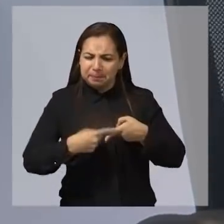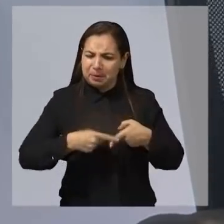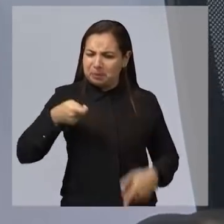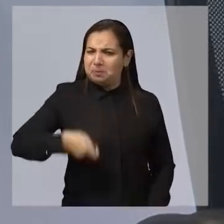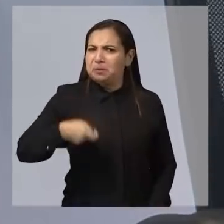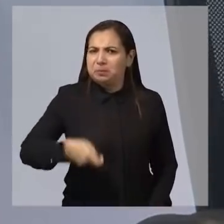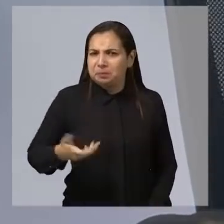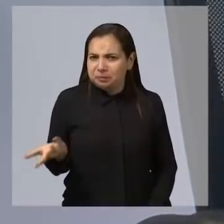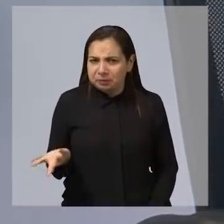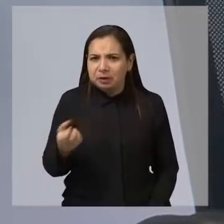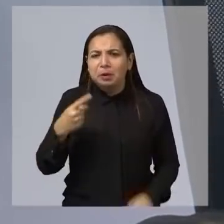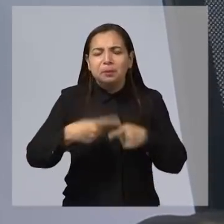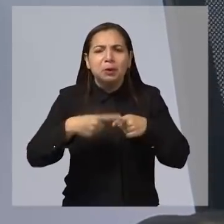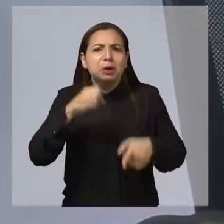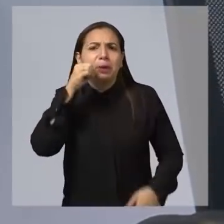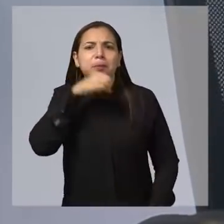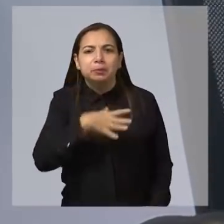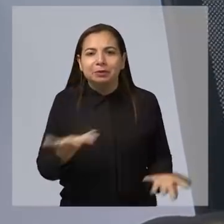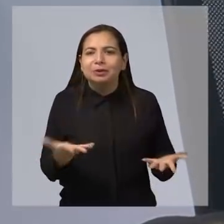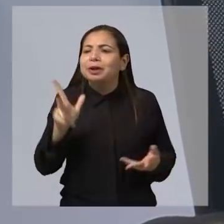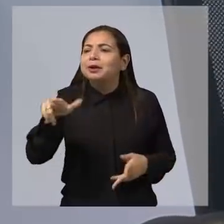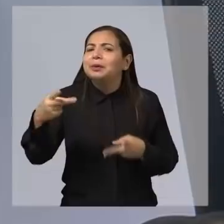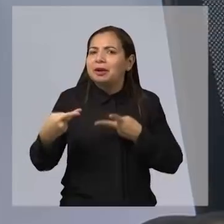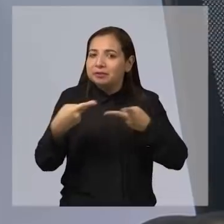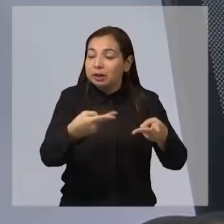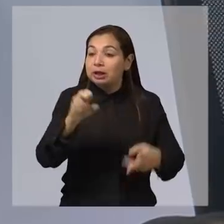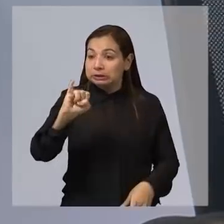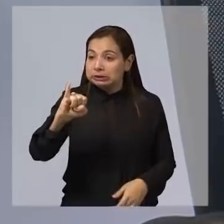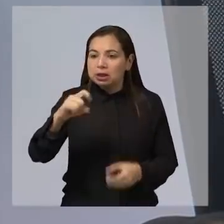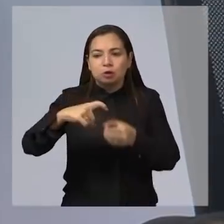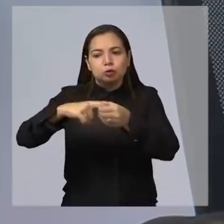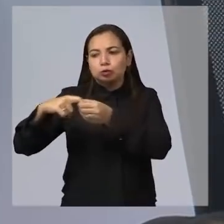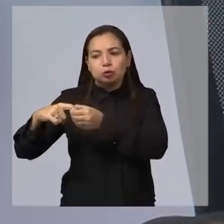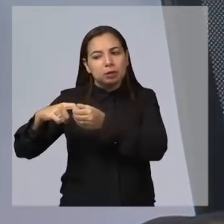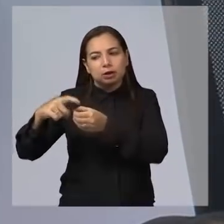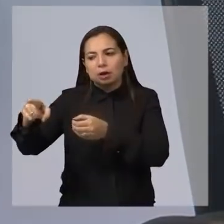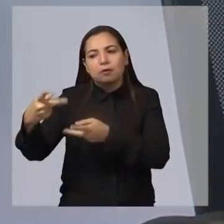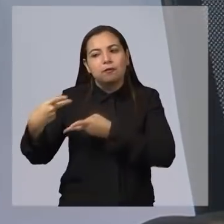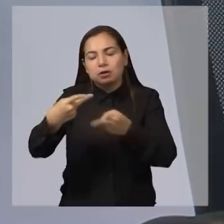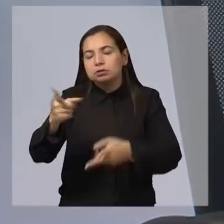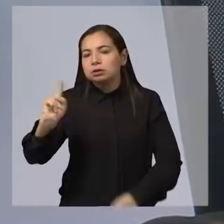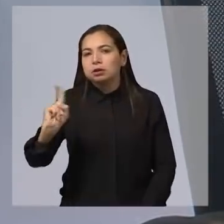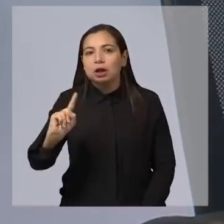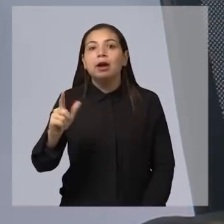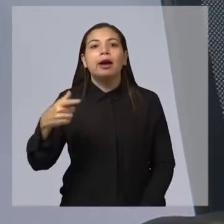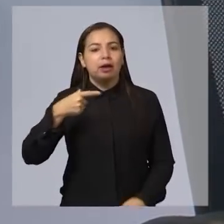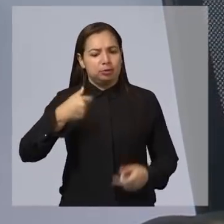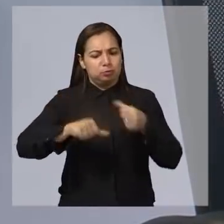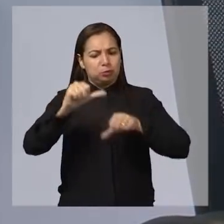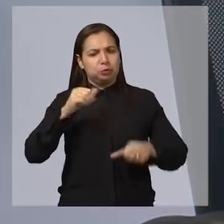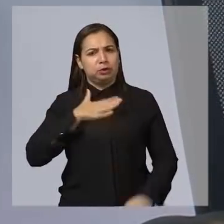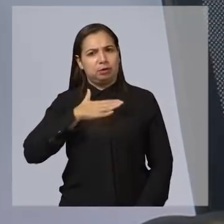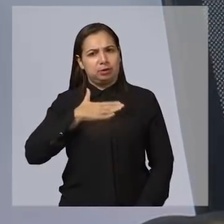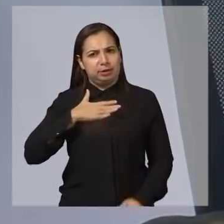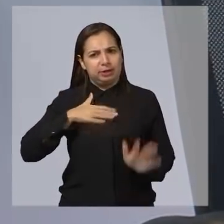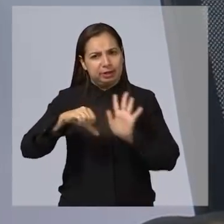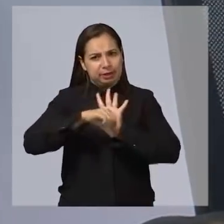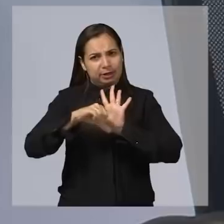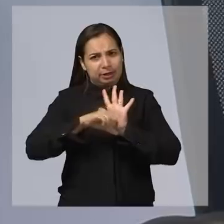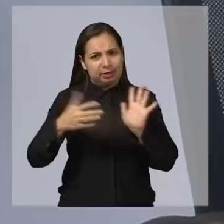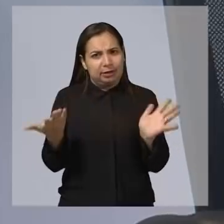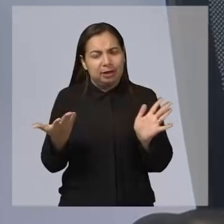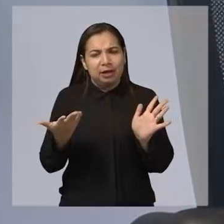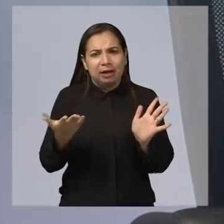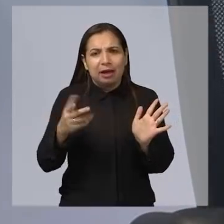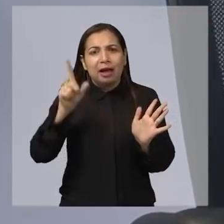Embrutecimento. É igual a visita. Você suspende uma visita, você vira um criminoso. Né? Enquanto a visita não é um direito absoluto. É um